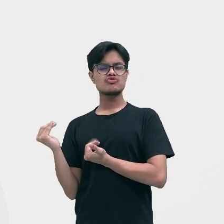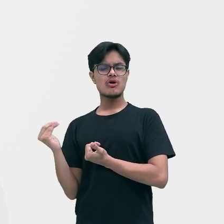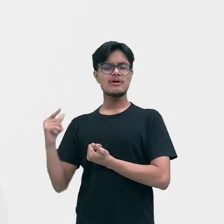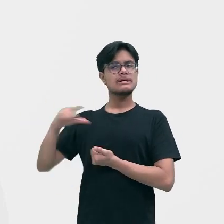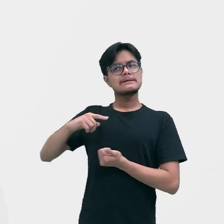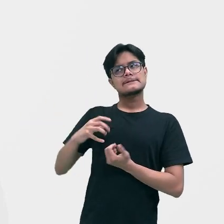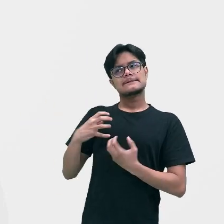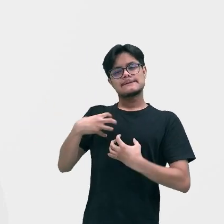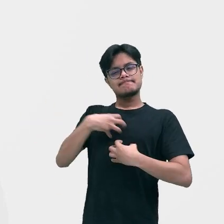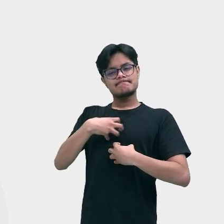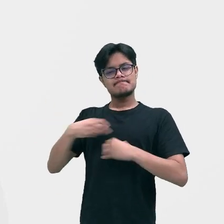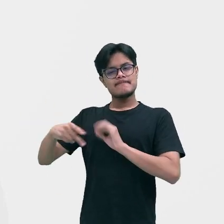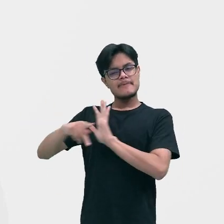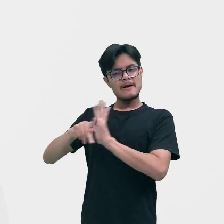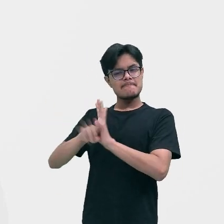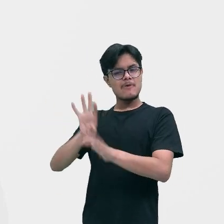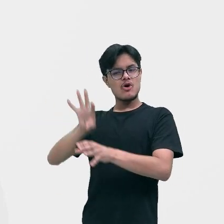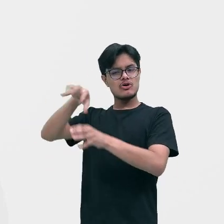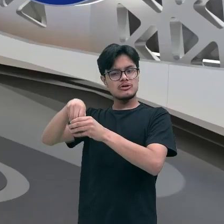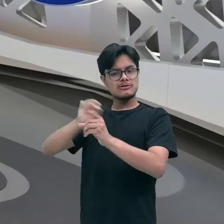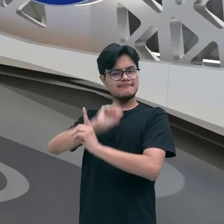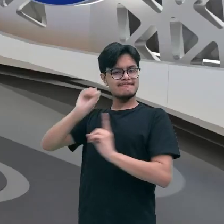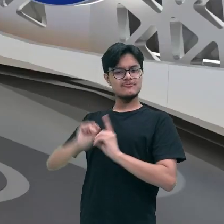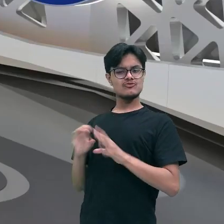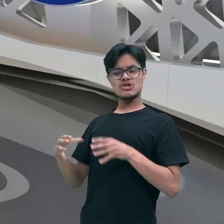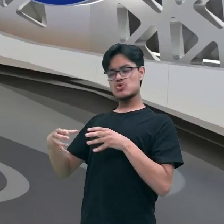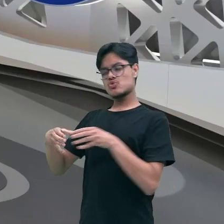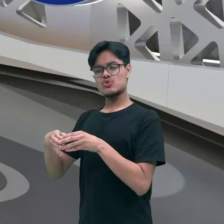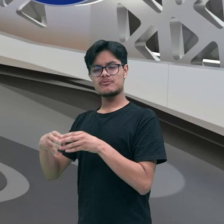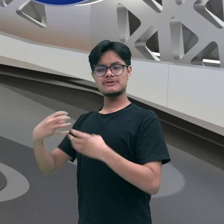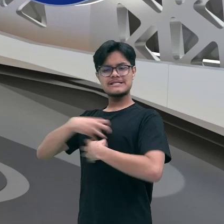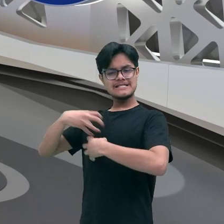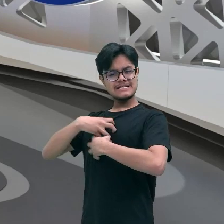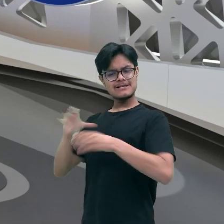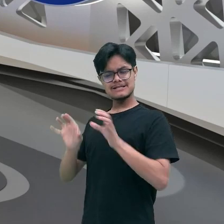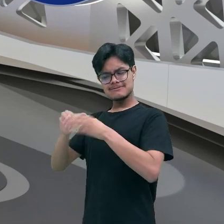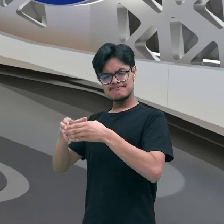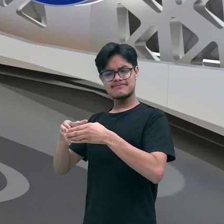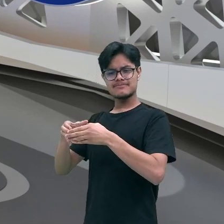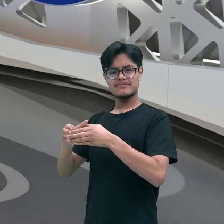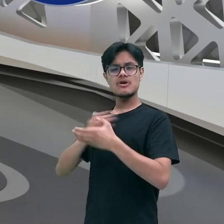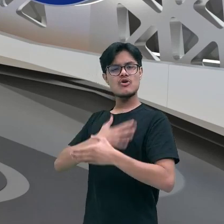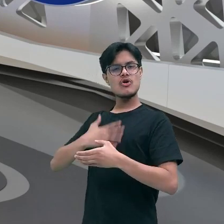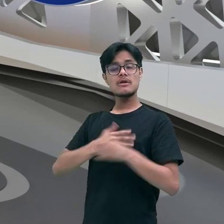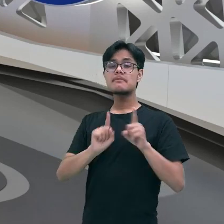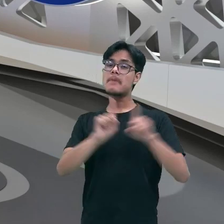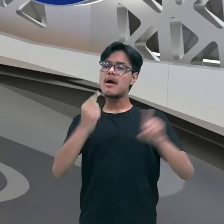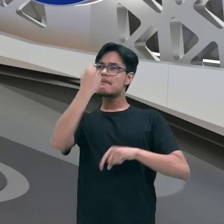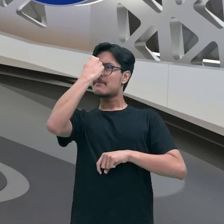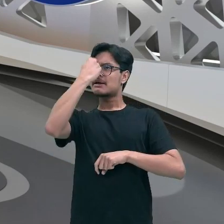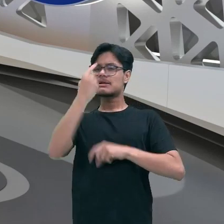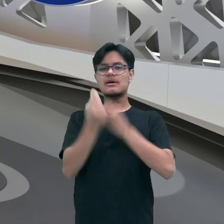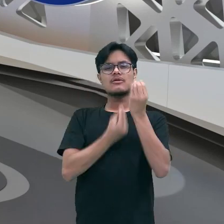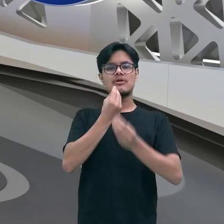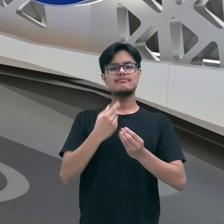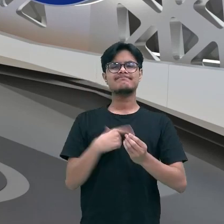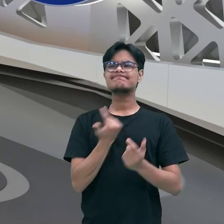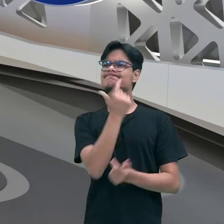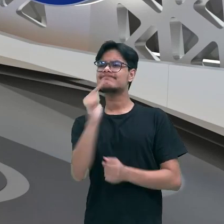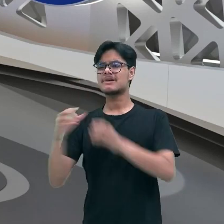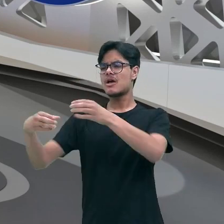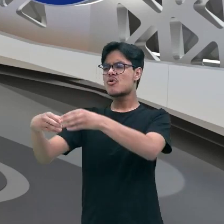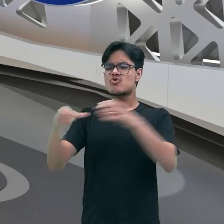se sentir parte integrante daquele grupo, porque muitas vezes na nossa cabecinha aqui, você sentir que você não se